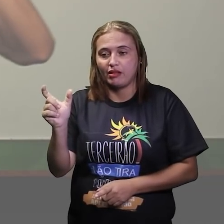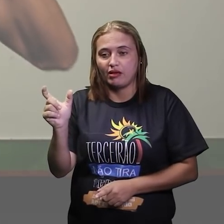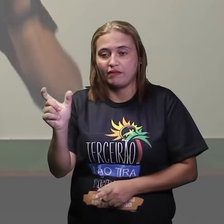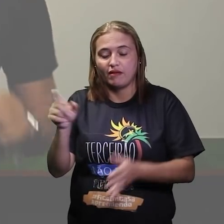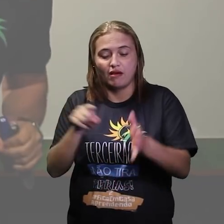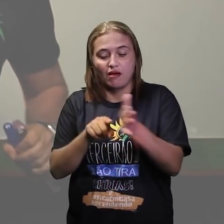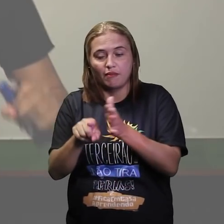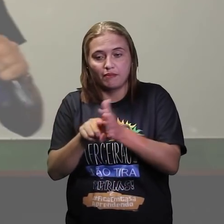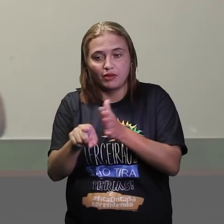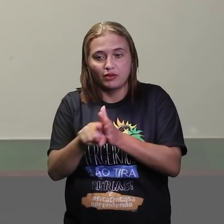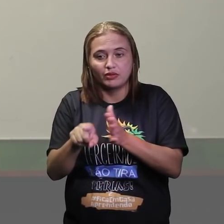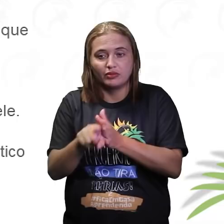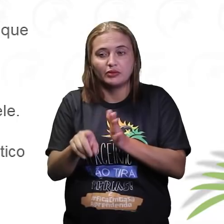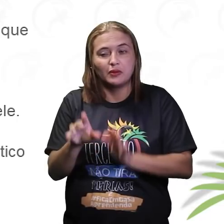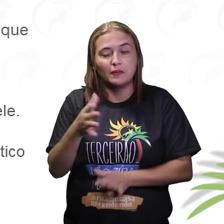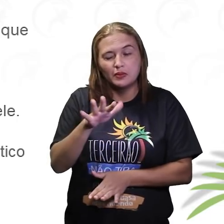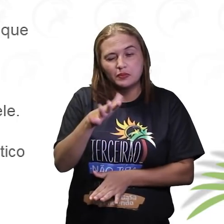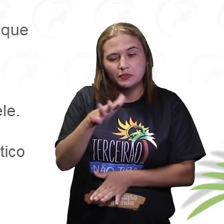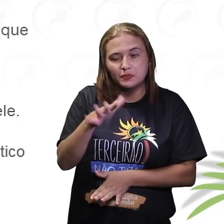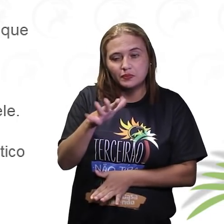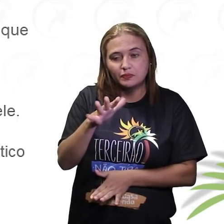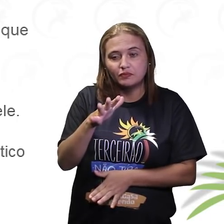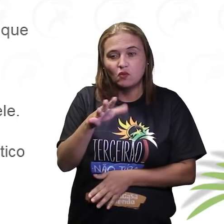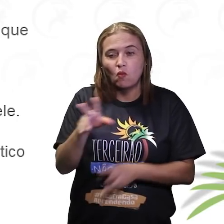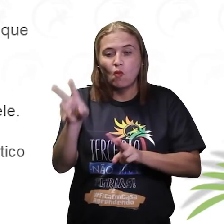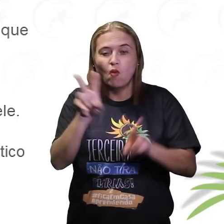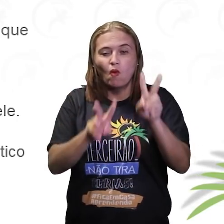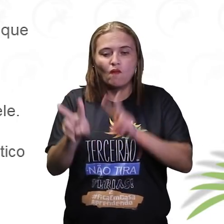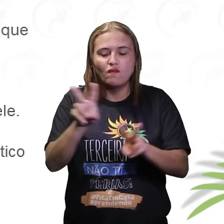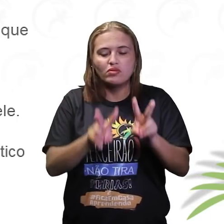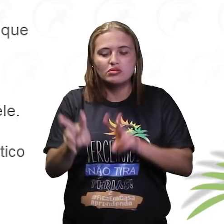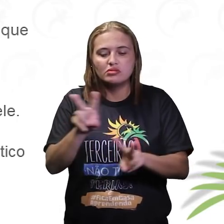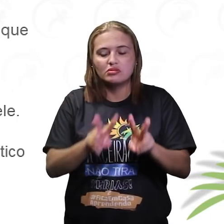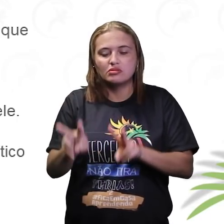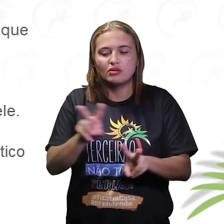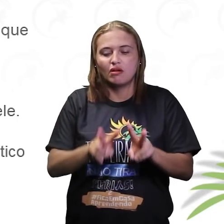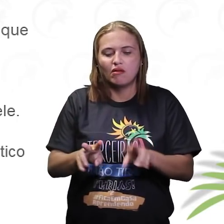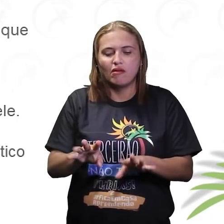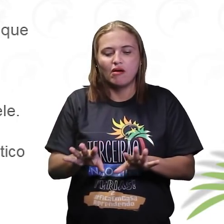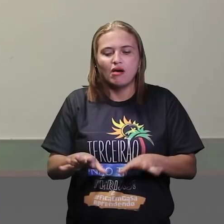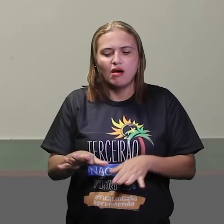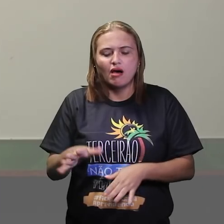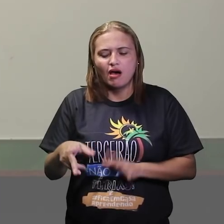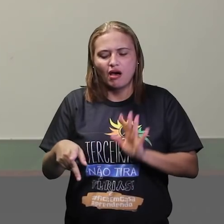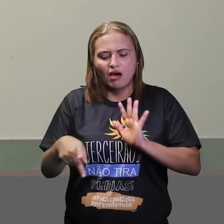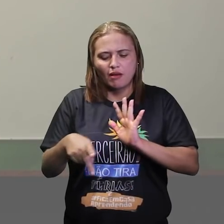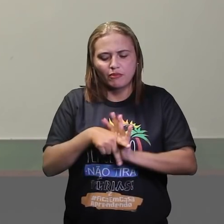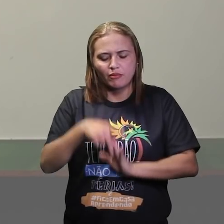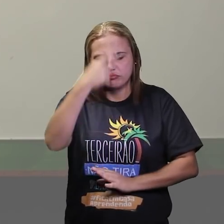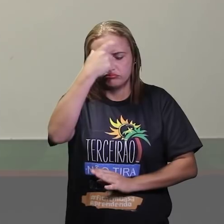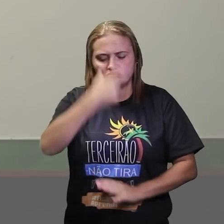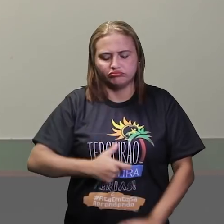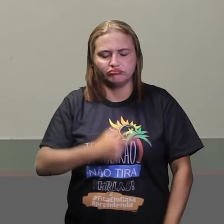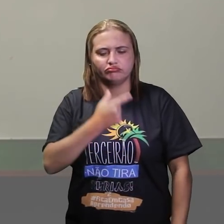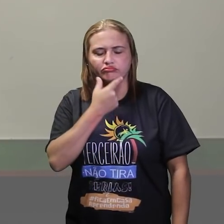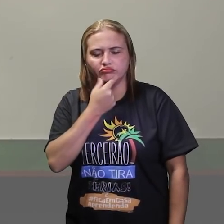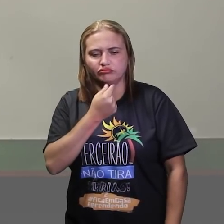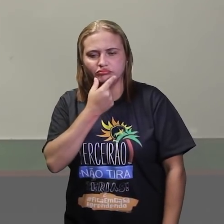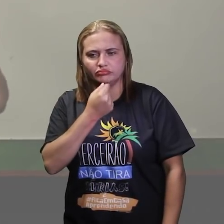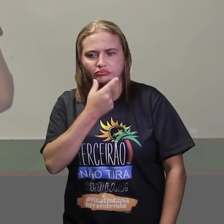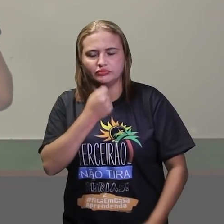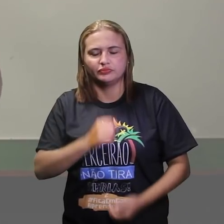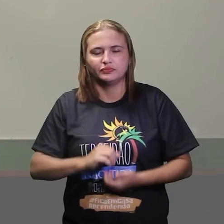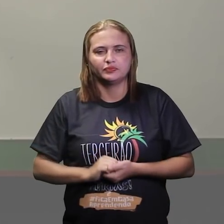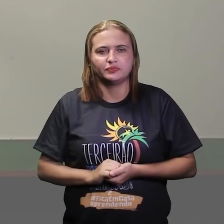vai estar no comando mais ou menos assim, a visão de Rousseau em relação à natureza humana. Qual é a visão de Rousseau em relação à natureza humana? Aí meu filho